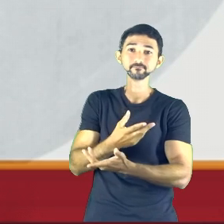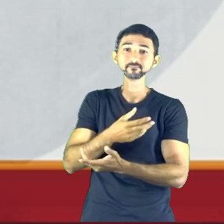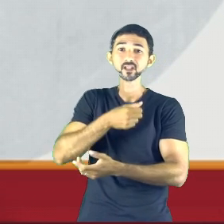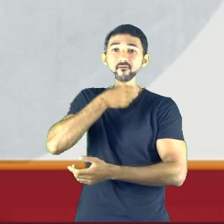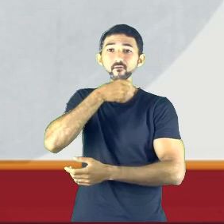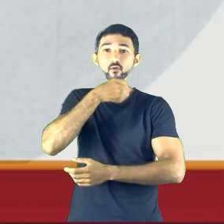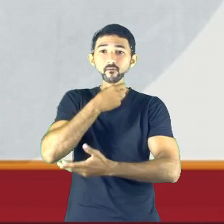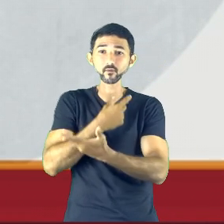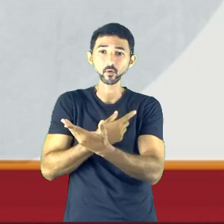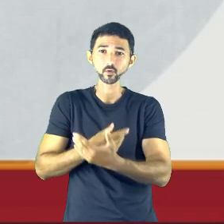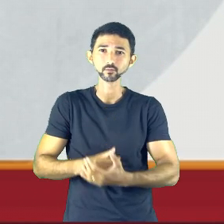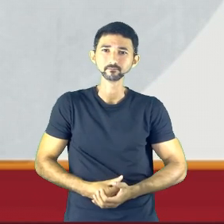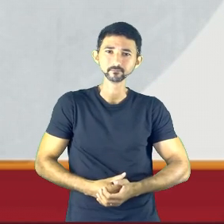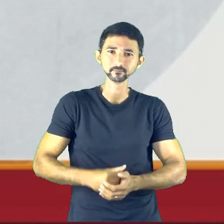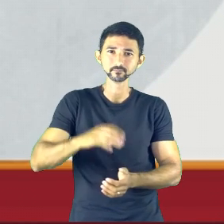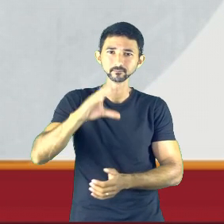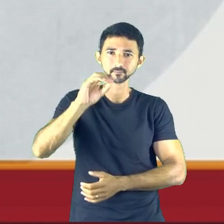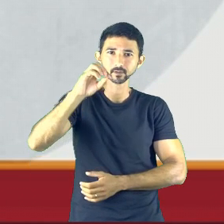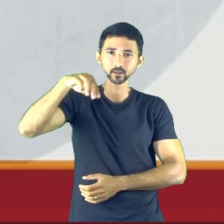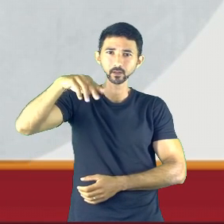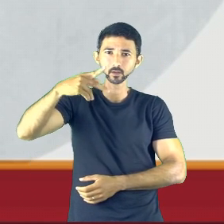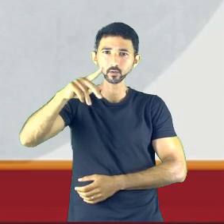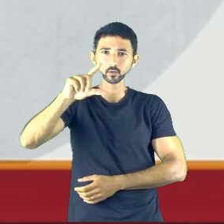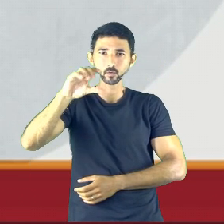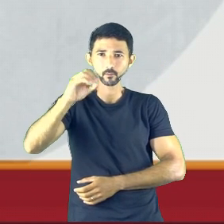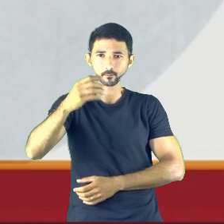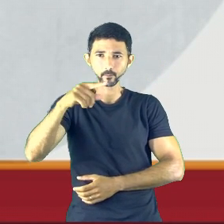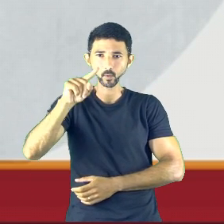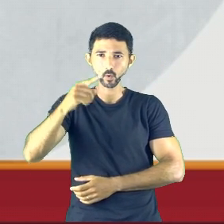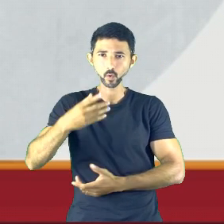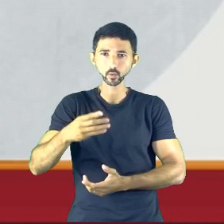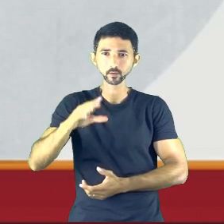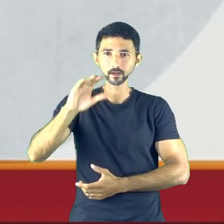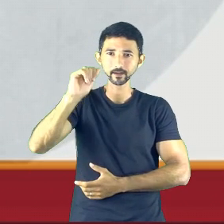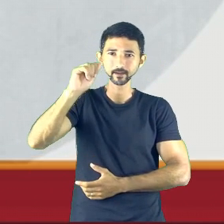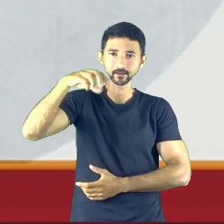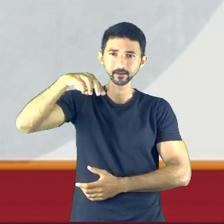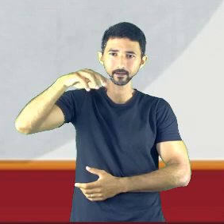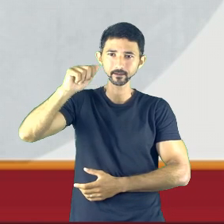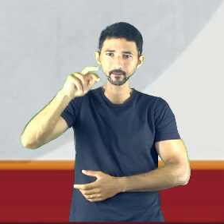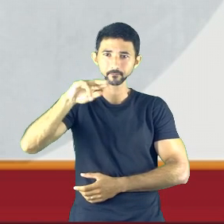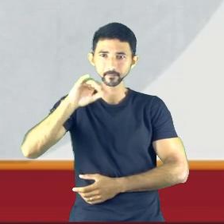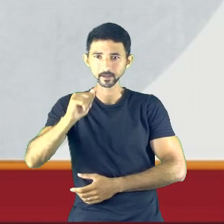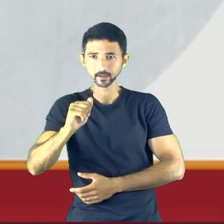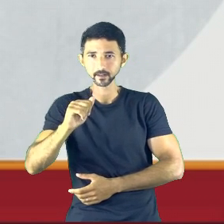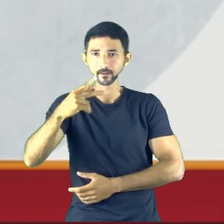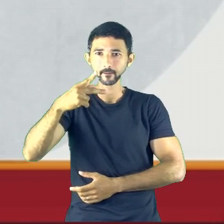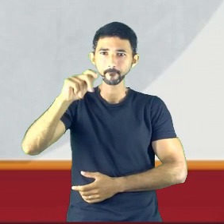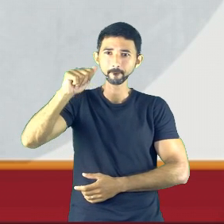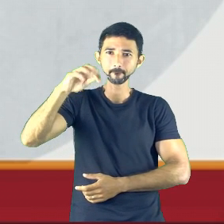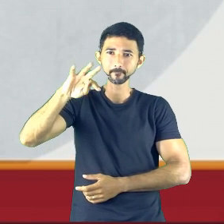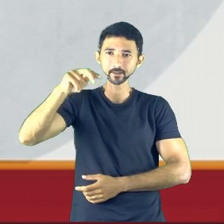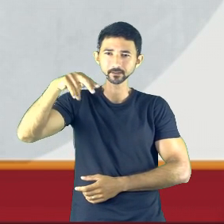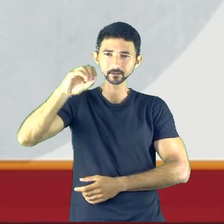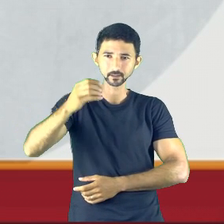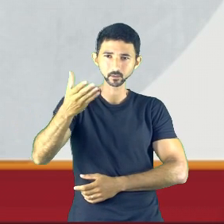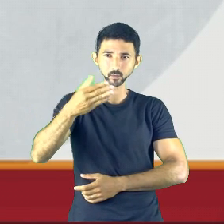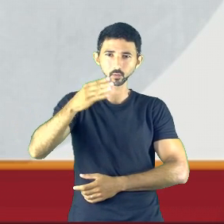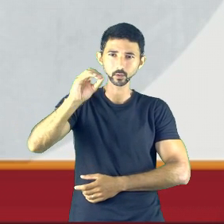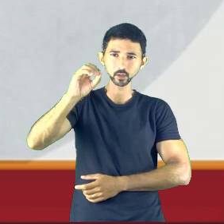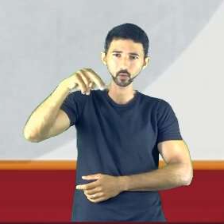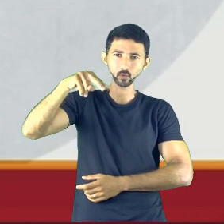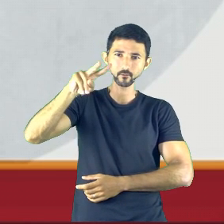só aqui os exemplos: vovô, complô, câmara, pântano e